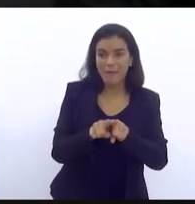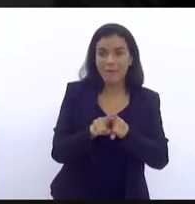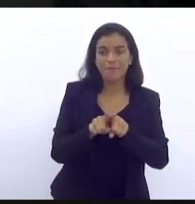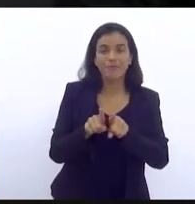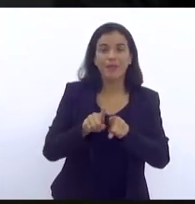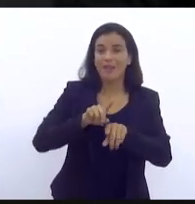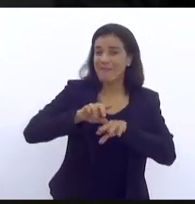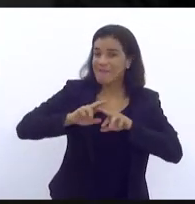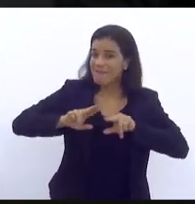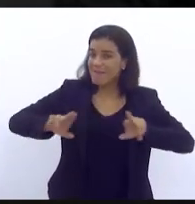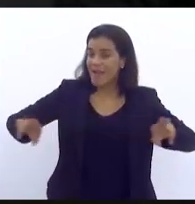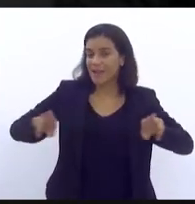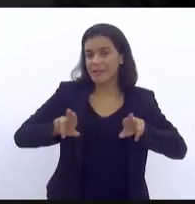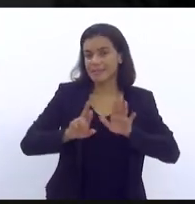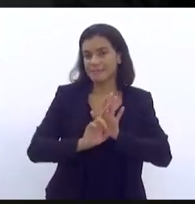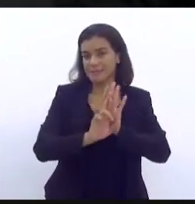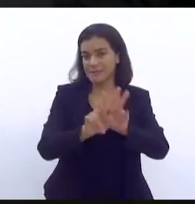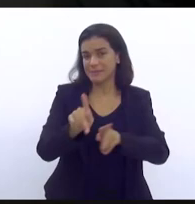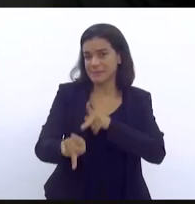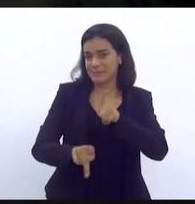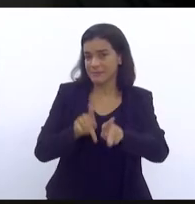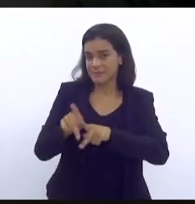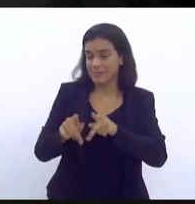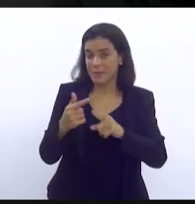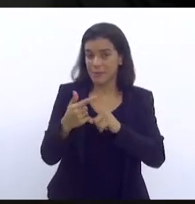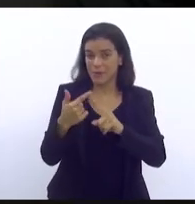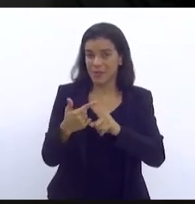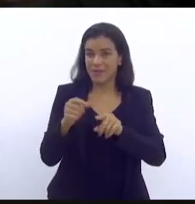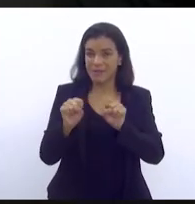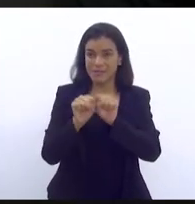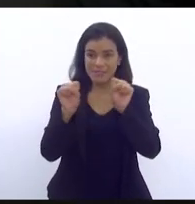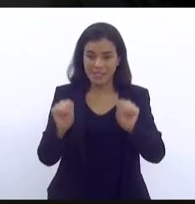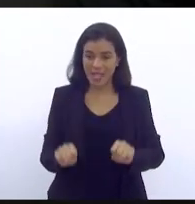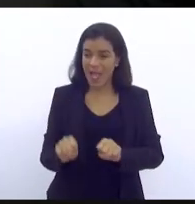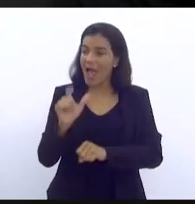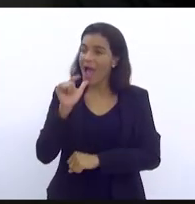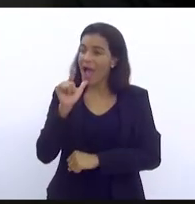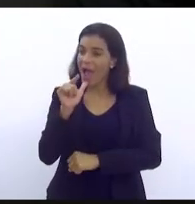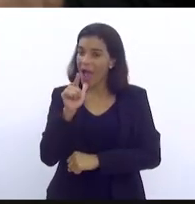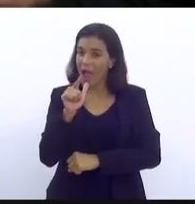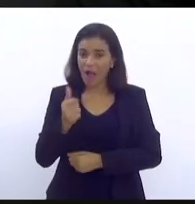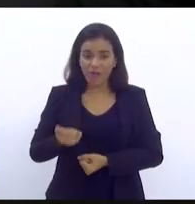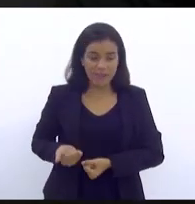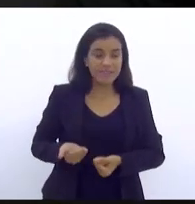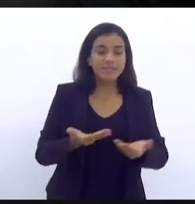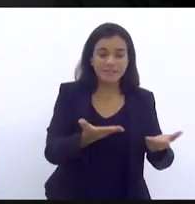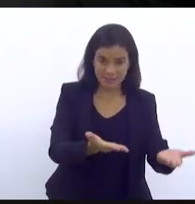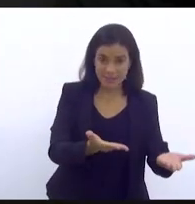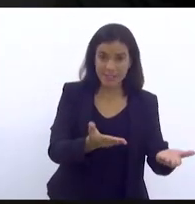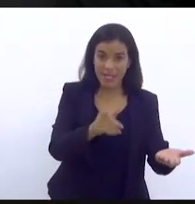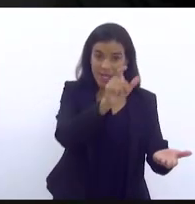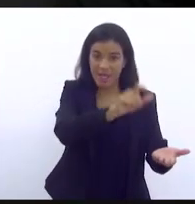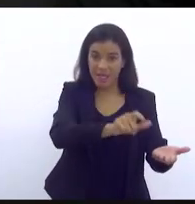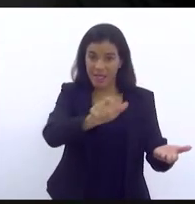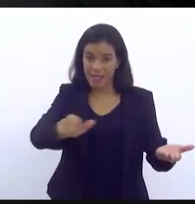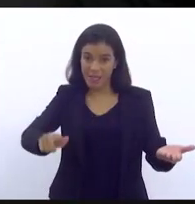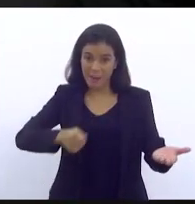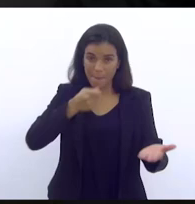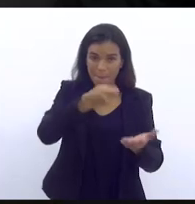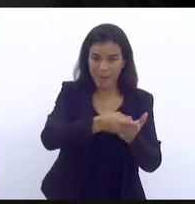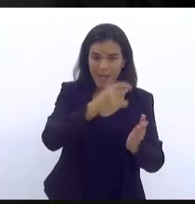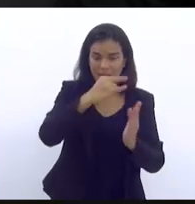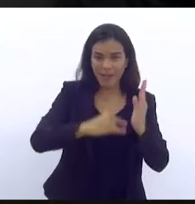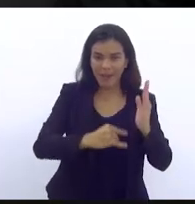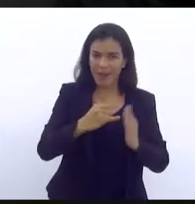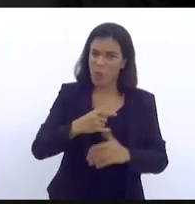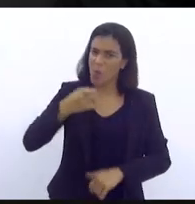atores envolvidos porque essa sistemática de a água só vai ser disponibilizada para aquele que pagar